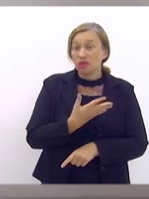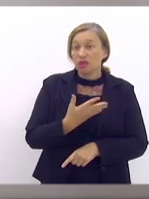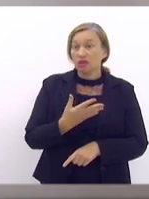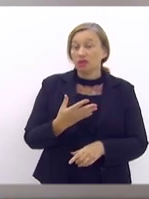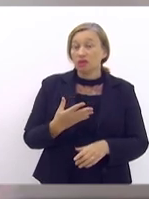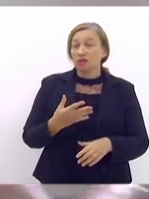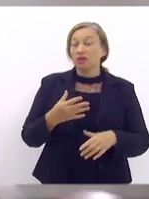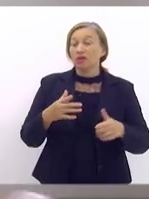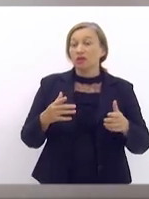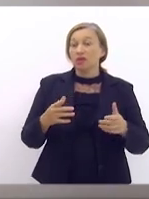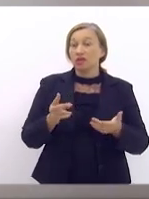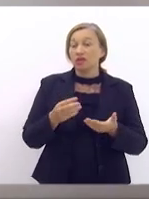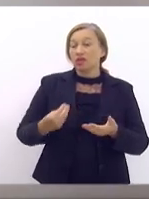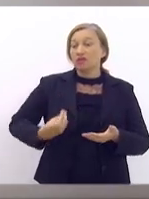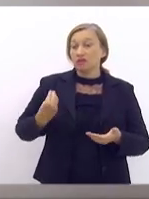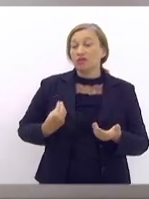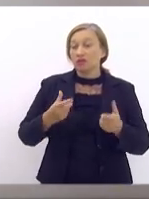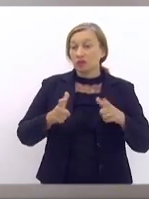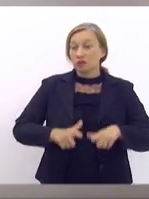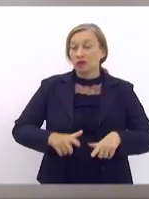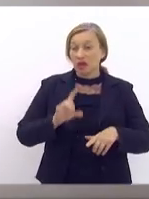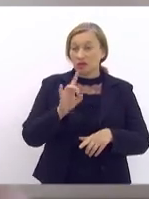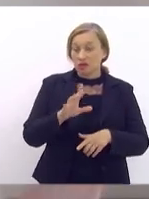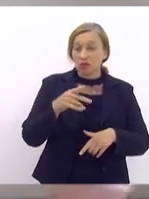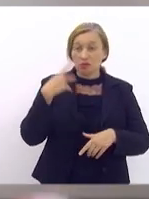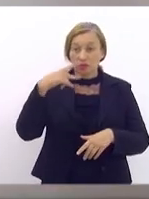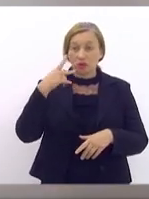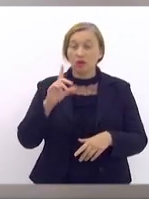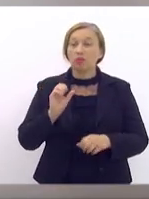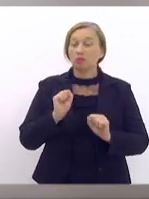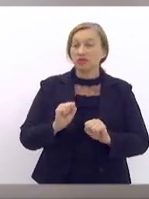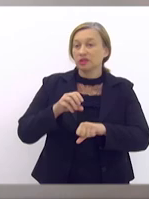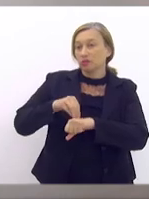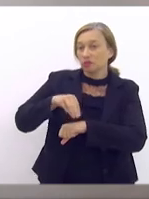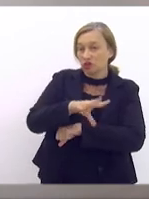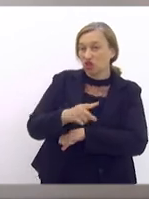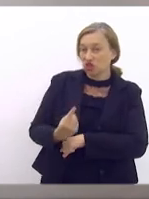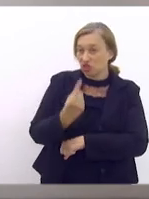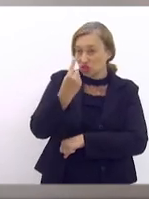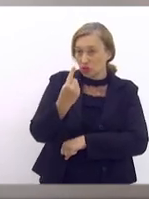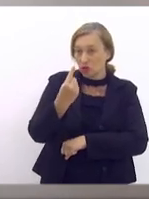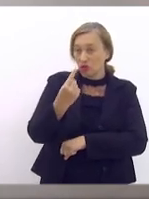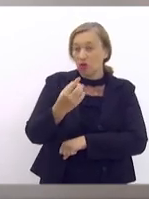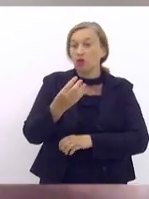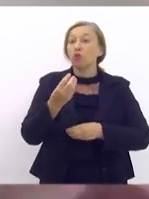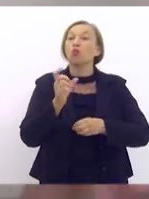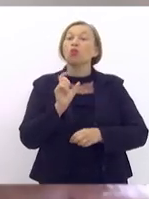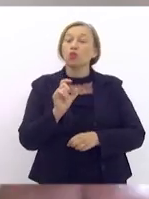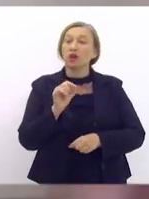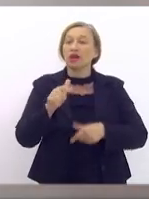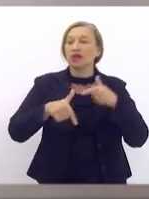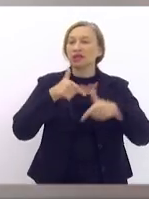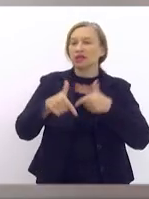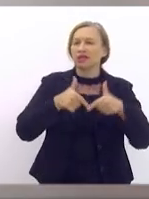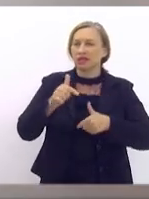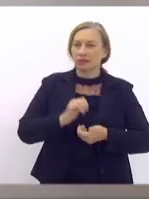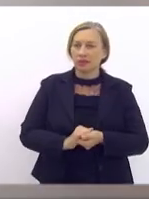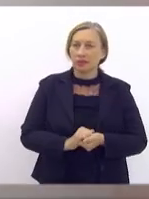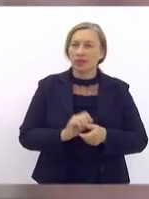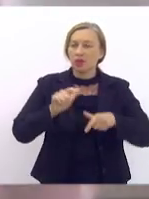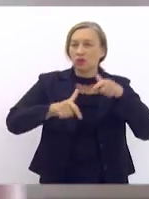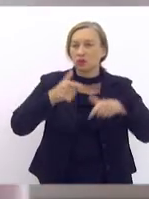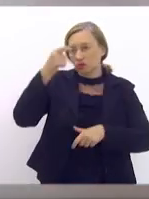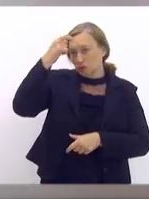espaço político. Então, se eu pudesse dar uma dica para vocês, uma sugestão do que trabalhar, seria tentar trabalhar a